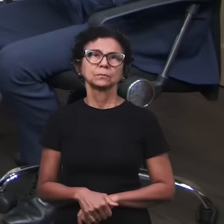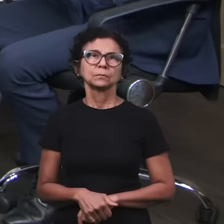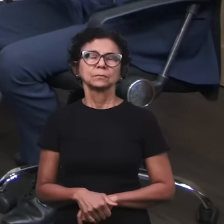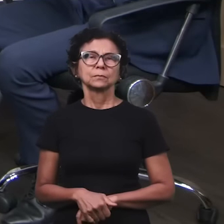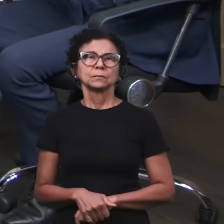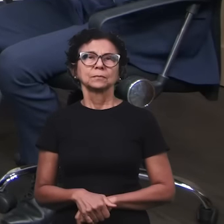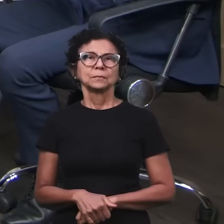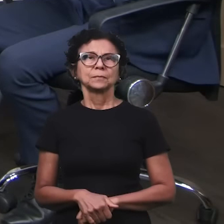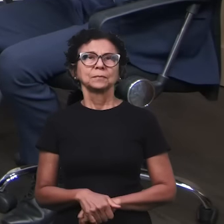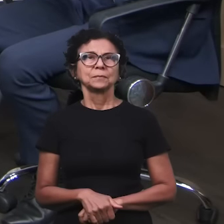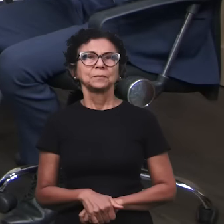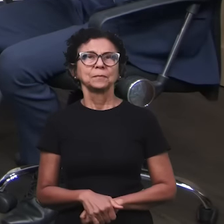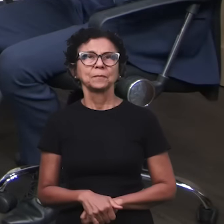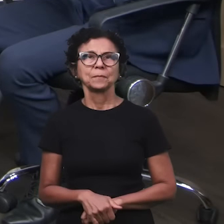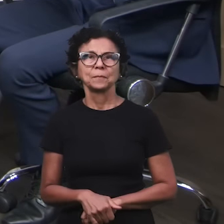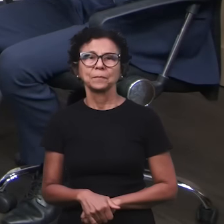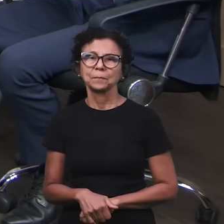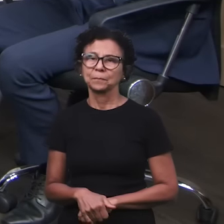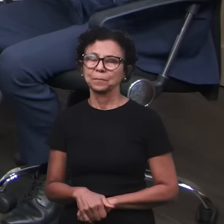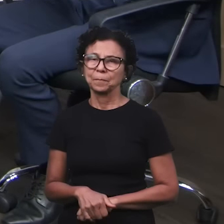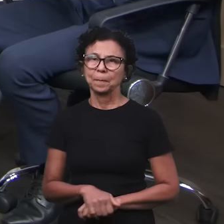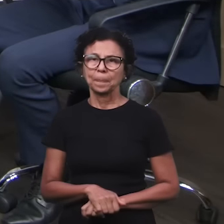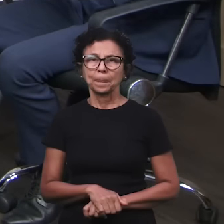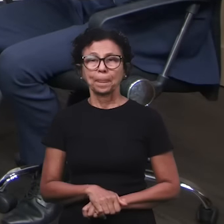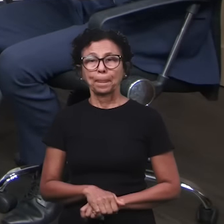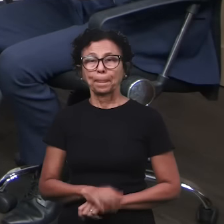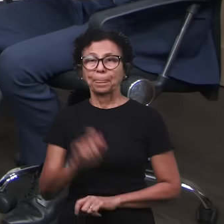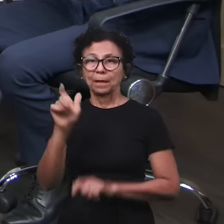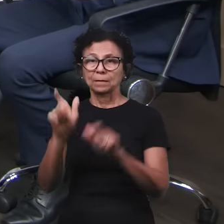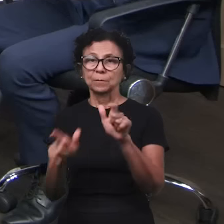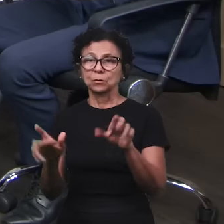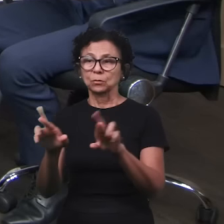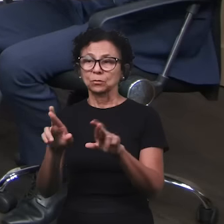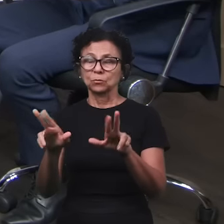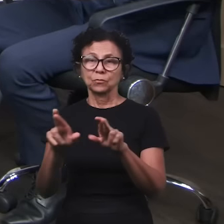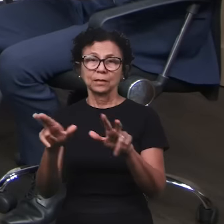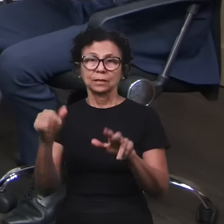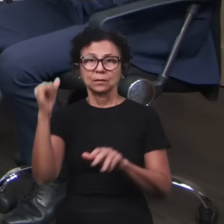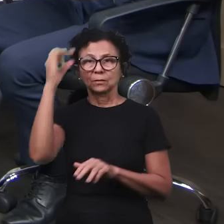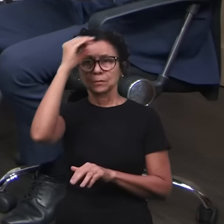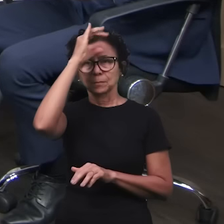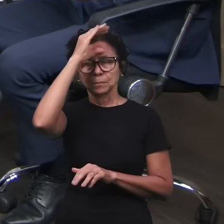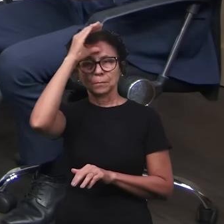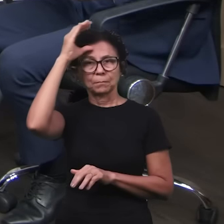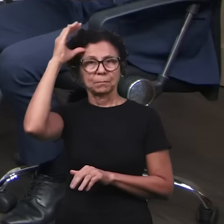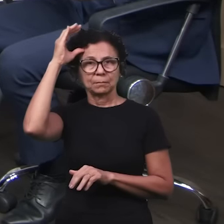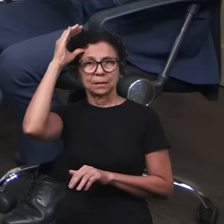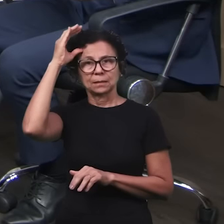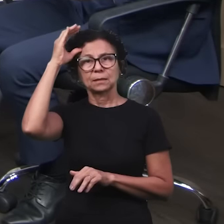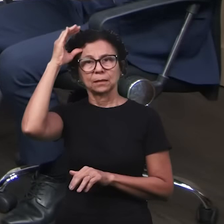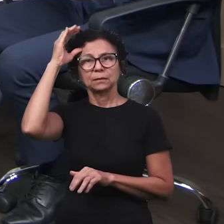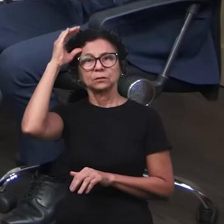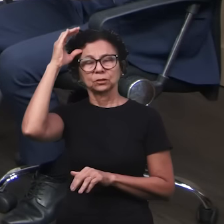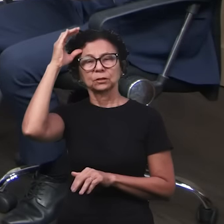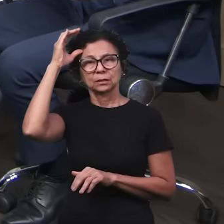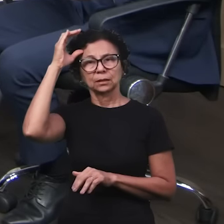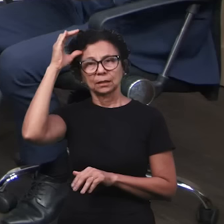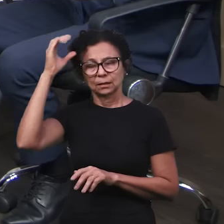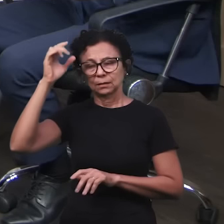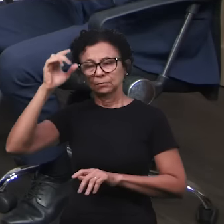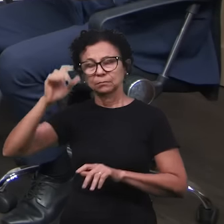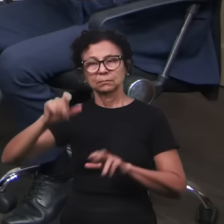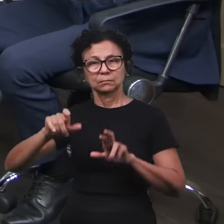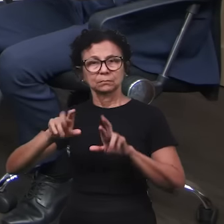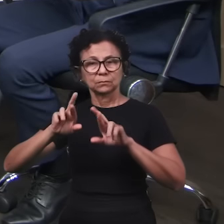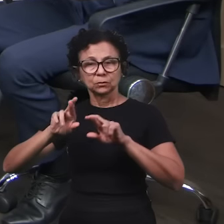cada paciente é diferente um do outro. E a visão do profissional é quem vai fazer essa